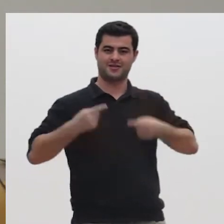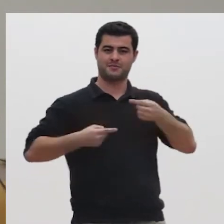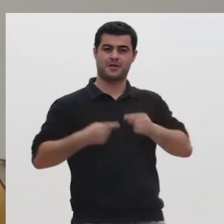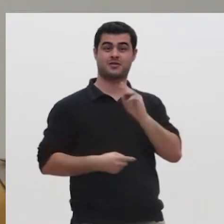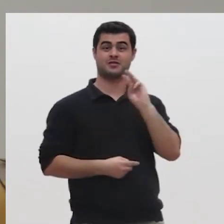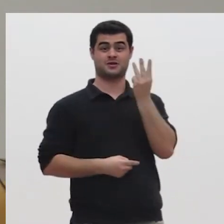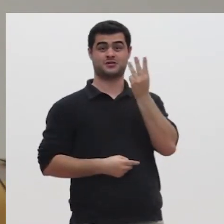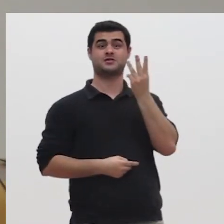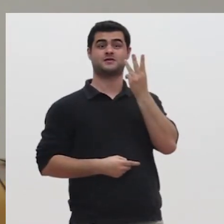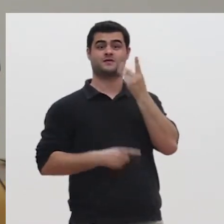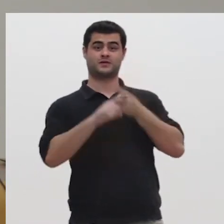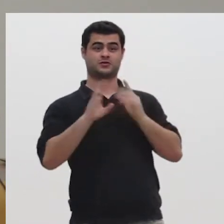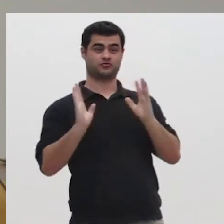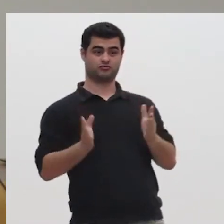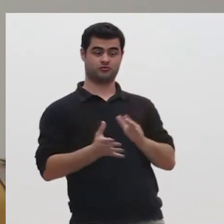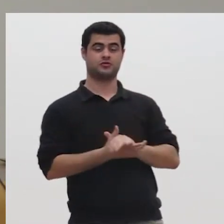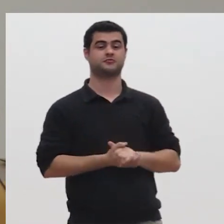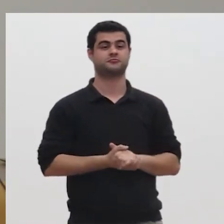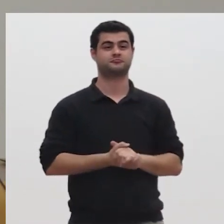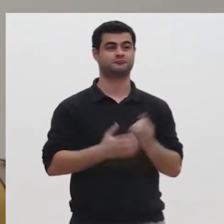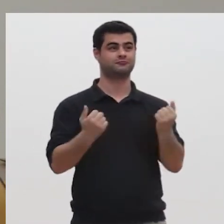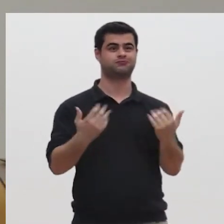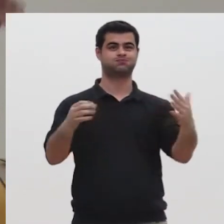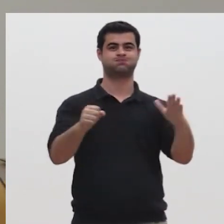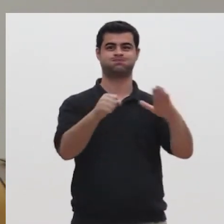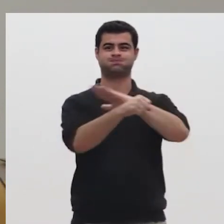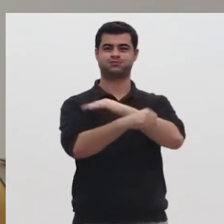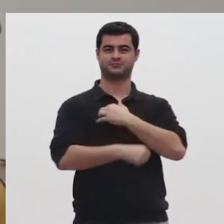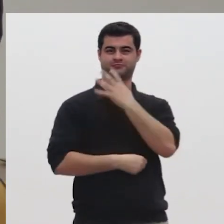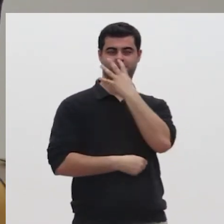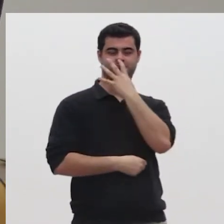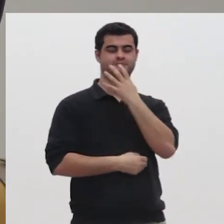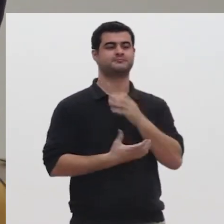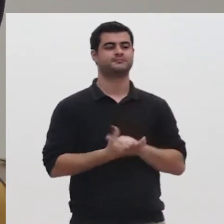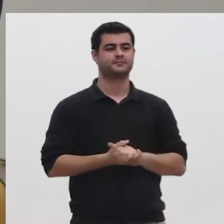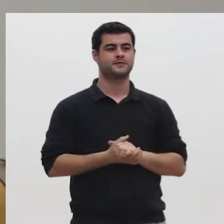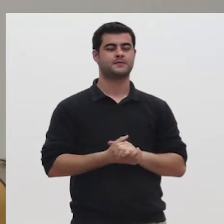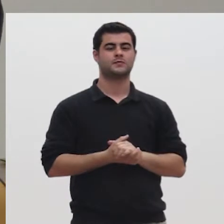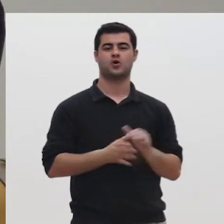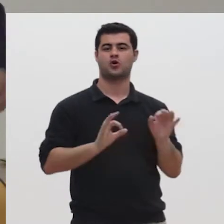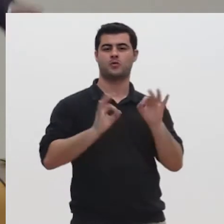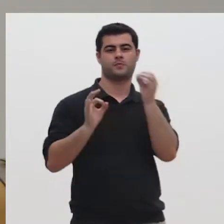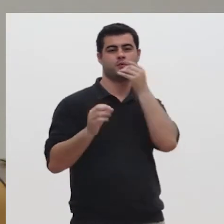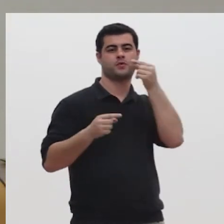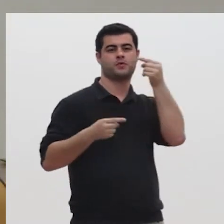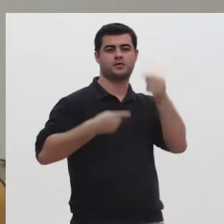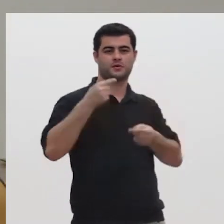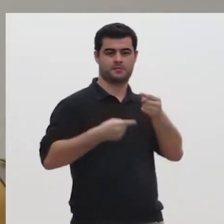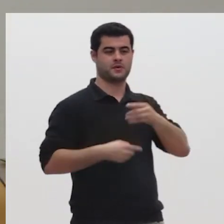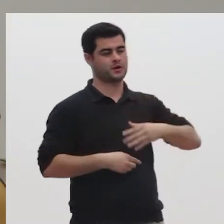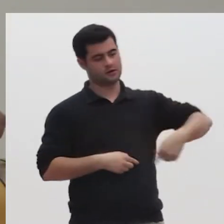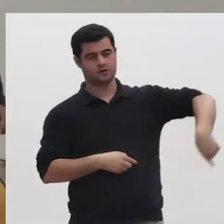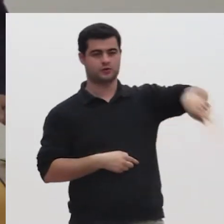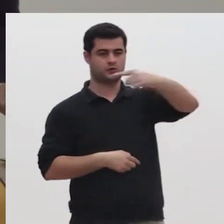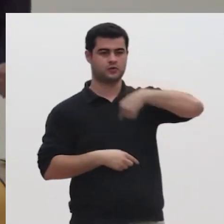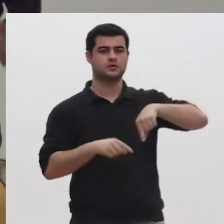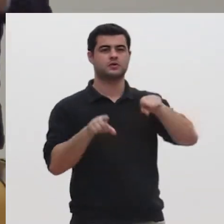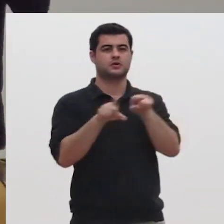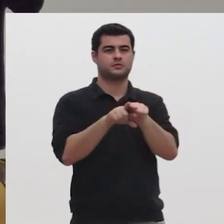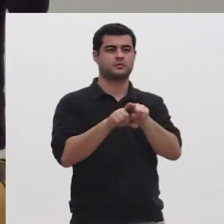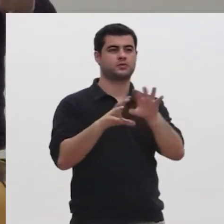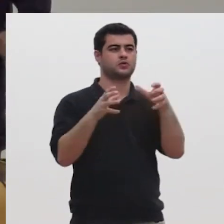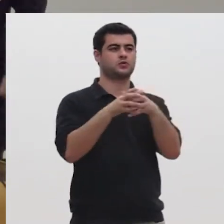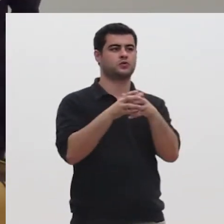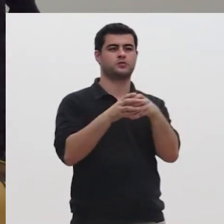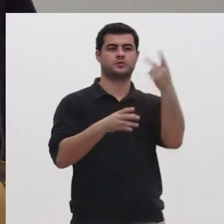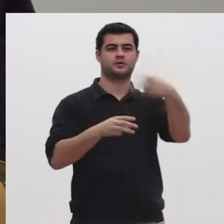os 3 com auditório pleno, cheio. Desejo um ótimo e bom debate a todos. Parabenizo também o pessoal do setor de agrárias